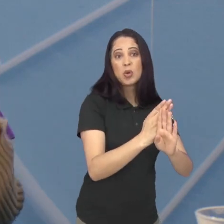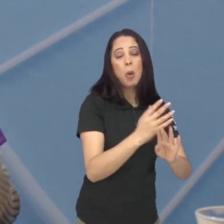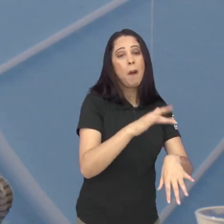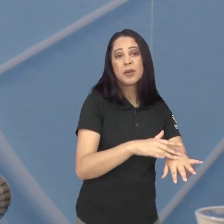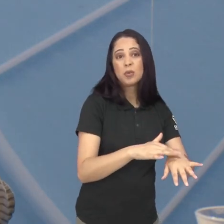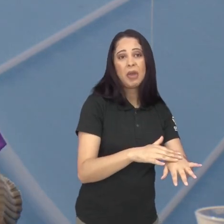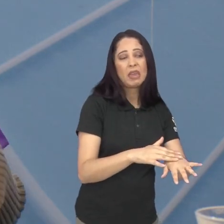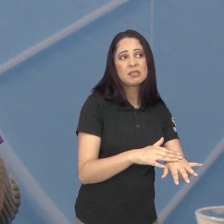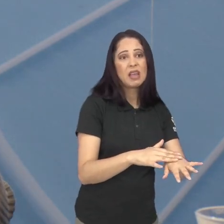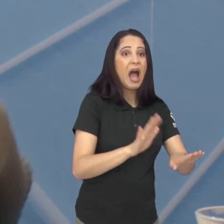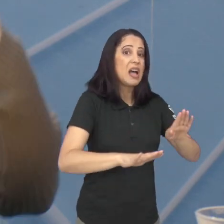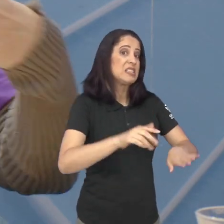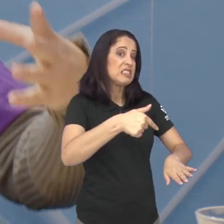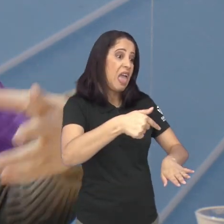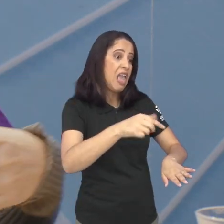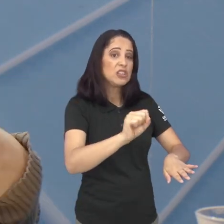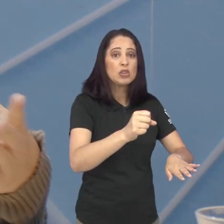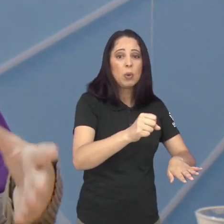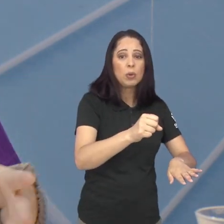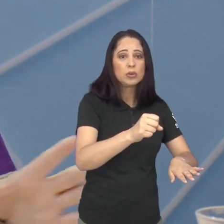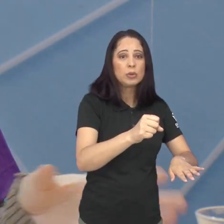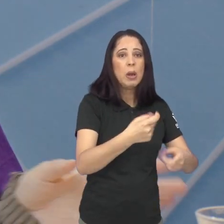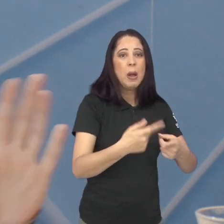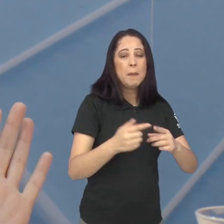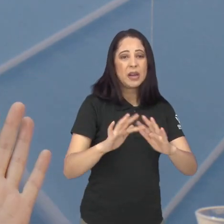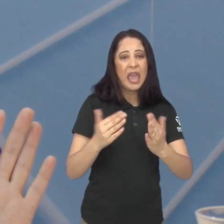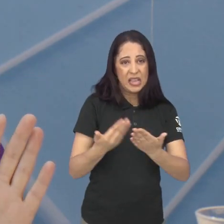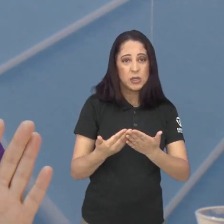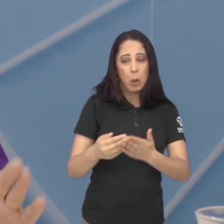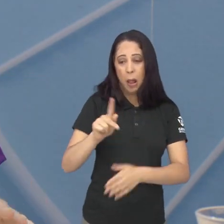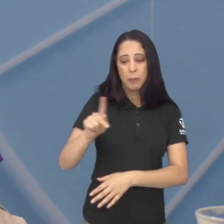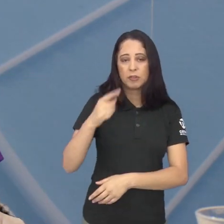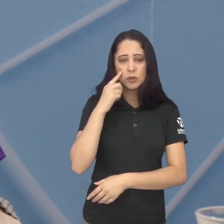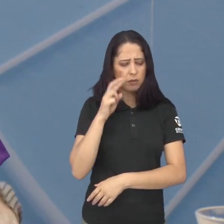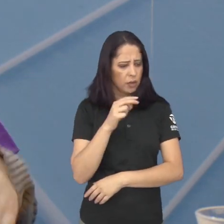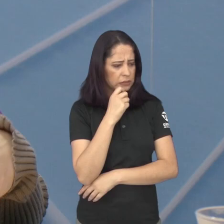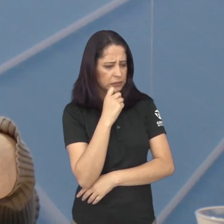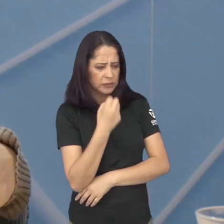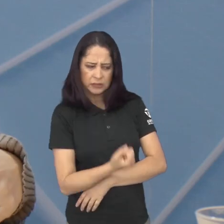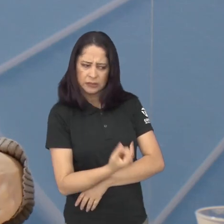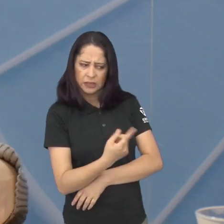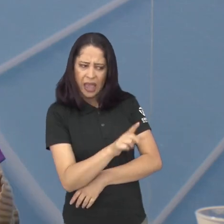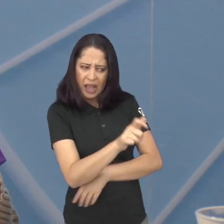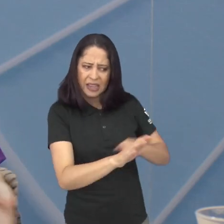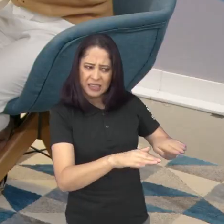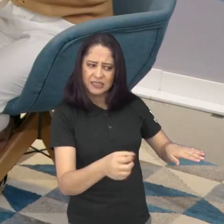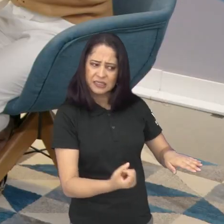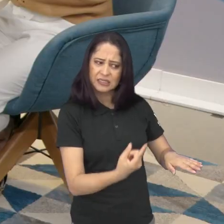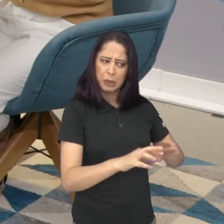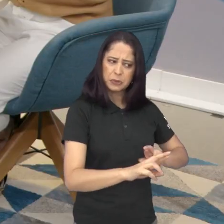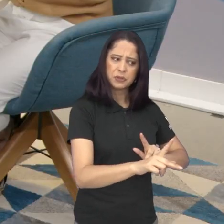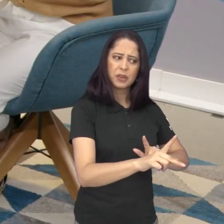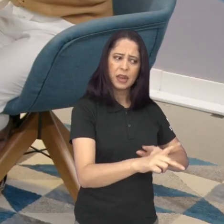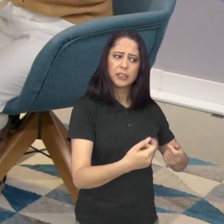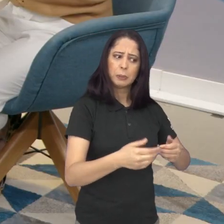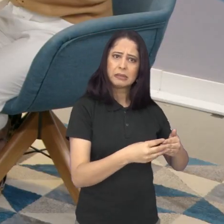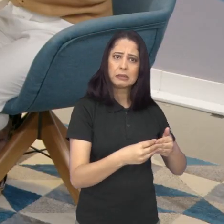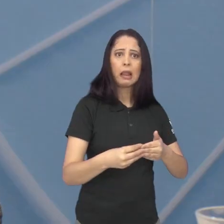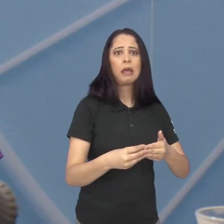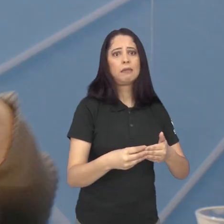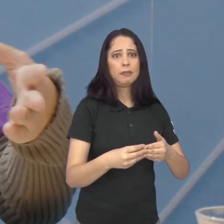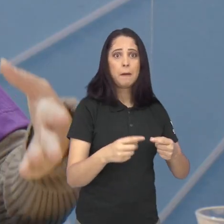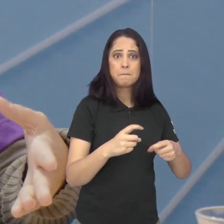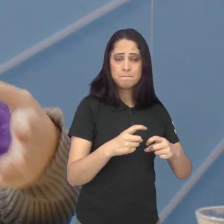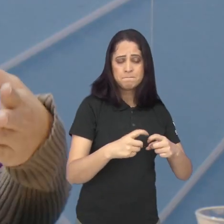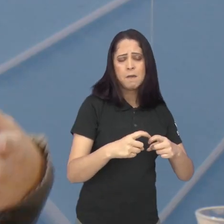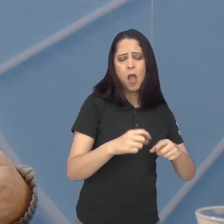escola, 6, 7 anos, que é quando alguém vai olhar e vai dizer, nossa, tem alguma coisa diferente, né? Então não é... Já se perdeu muito tempo, né? Exatamente. E